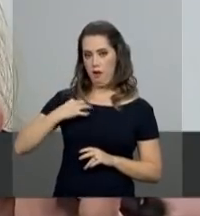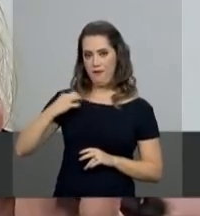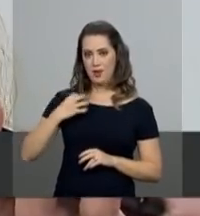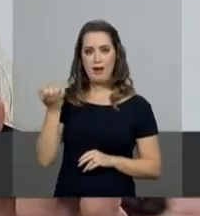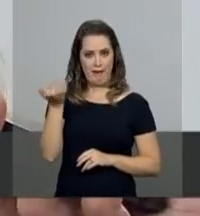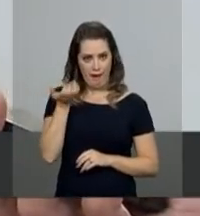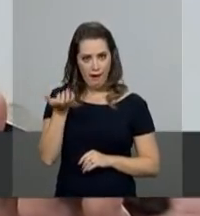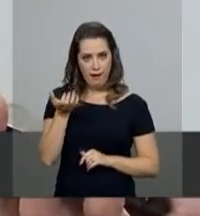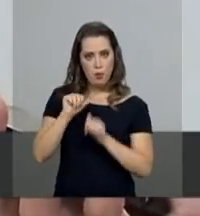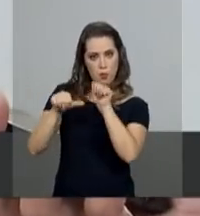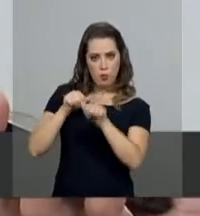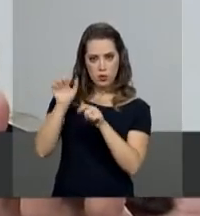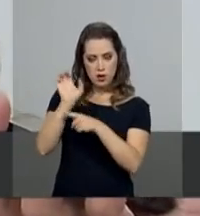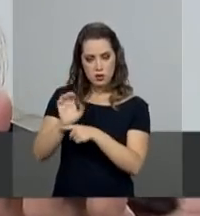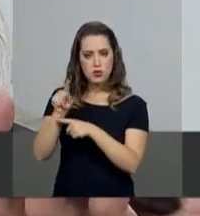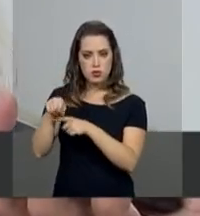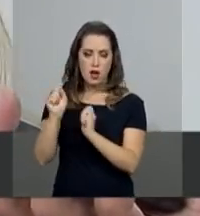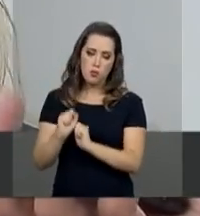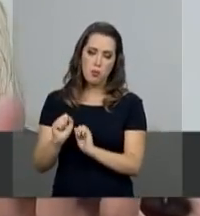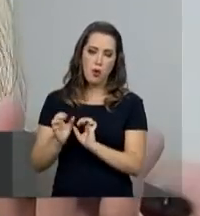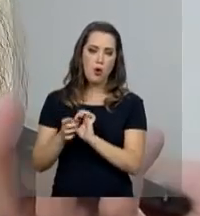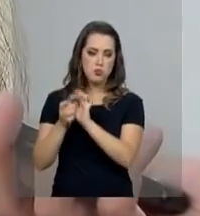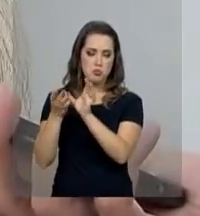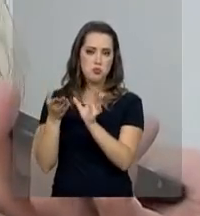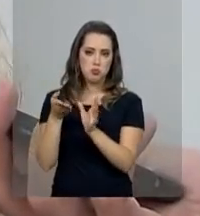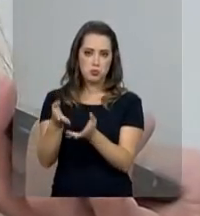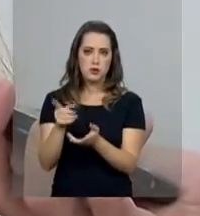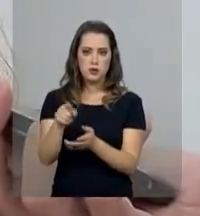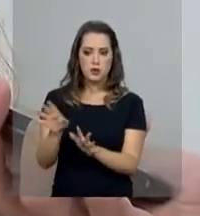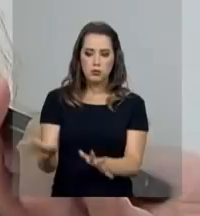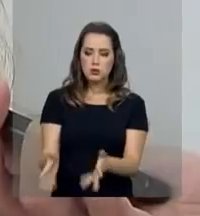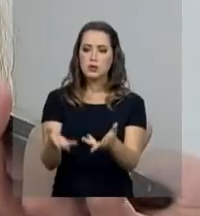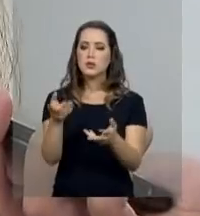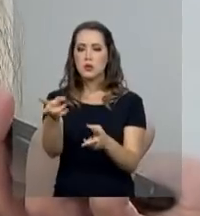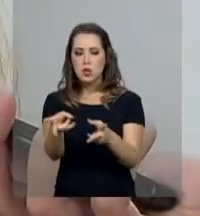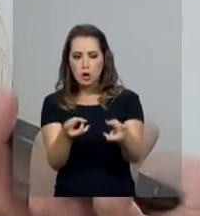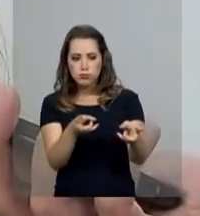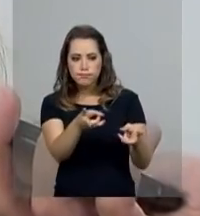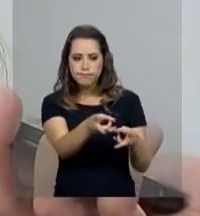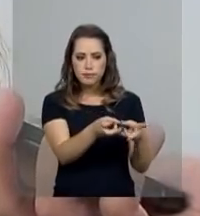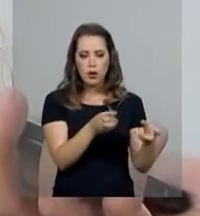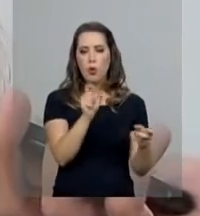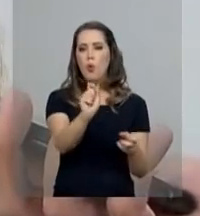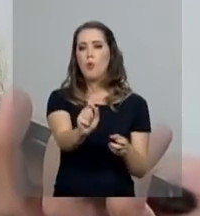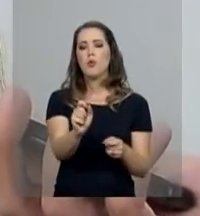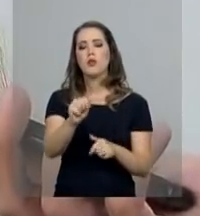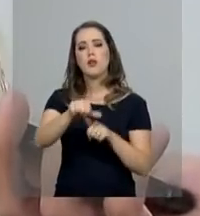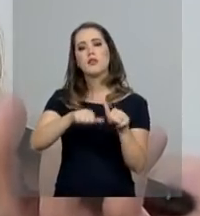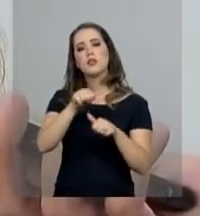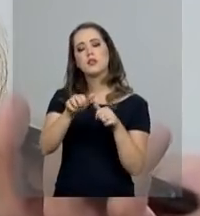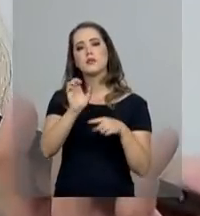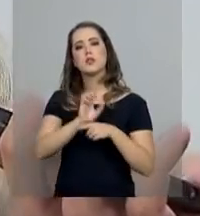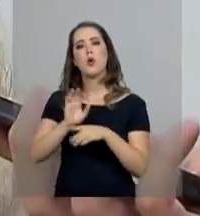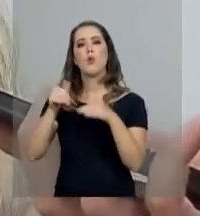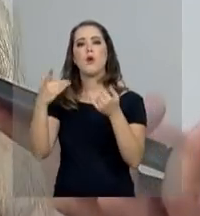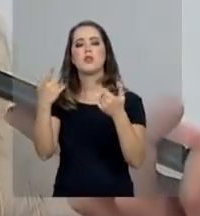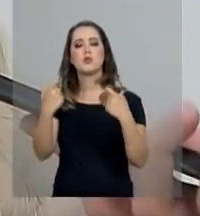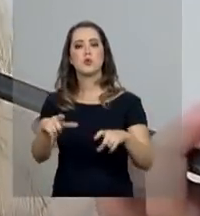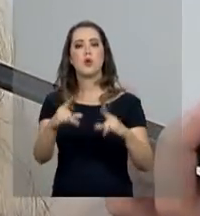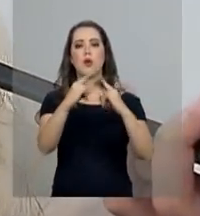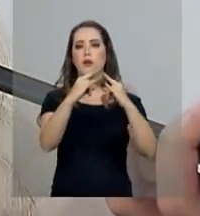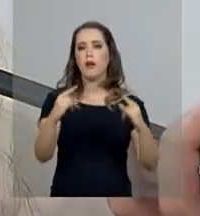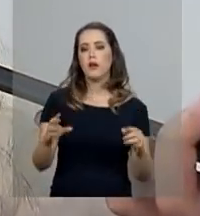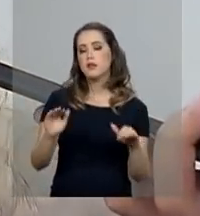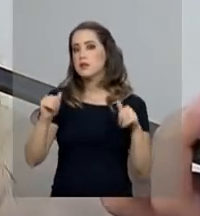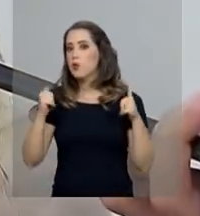ela quiser, então é feito um trabalho de sensibilização. O que é uma interiorização? Quais são os abrigos? Quais são as cidades